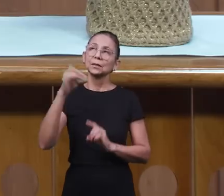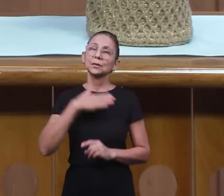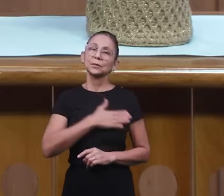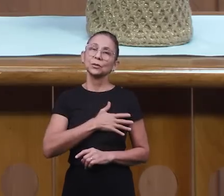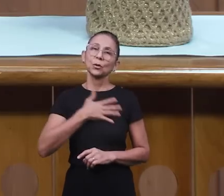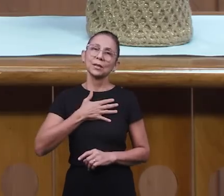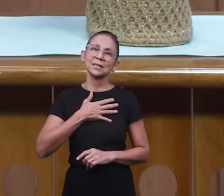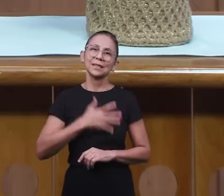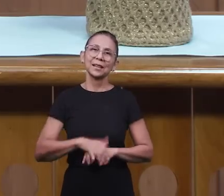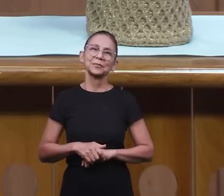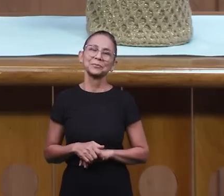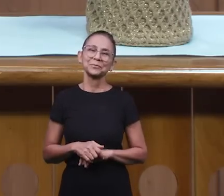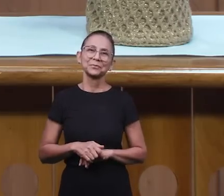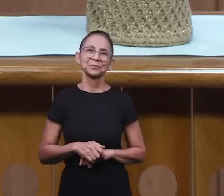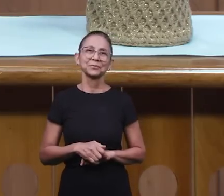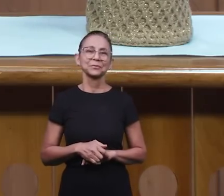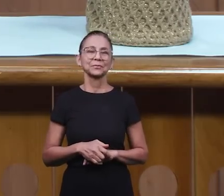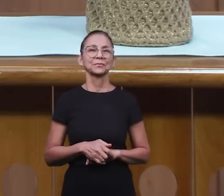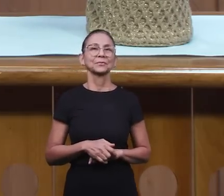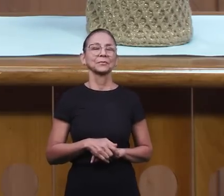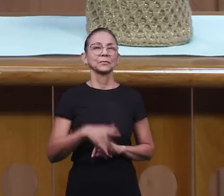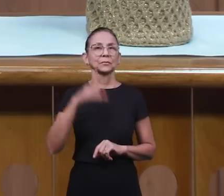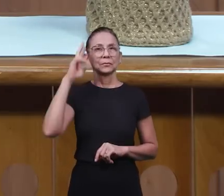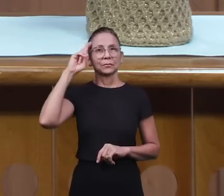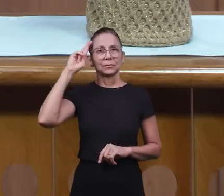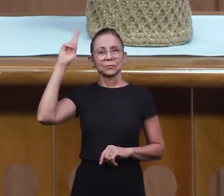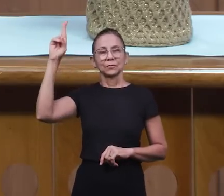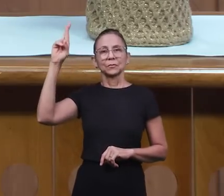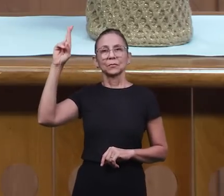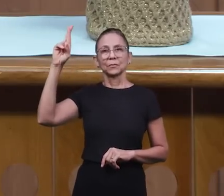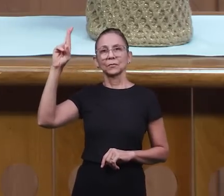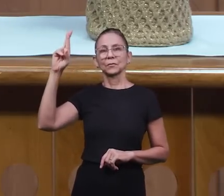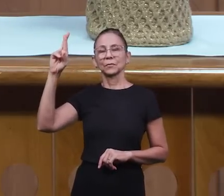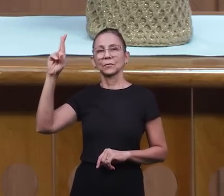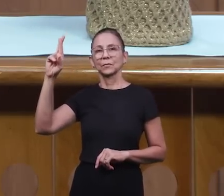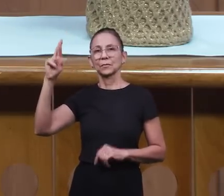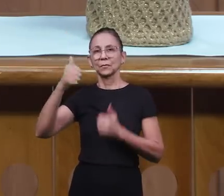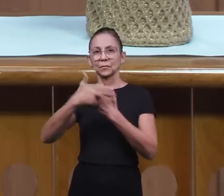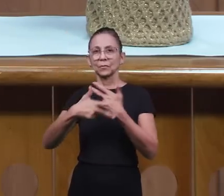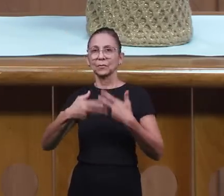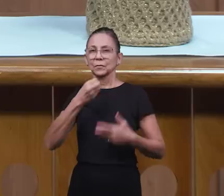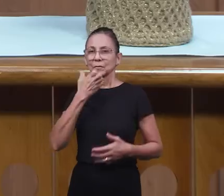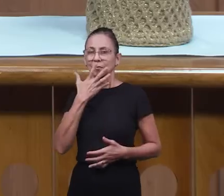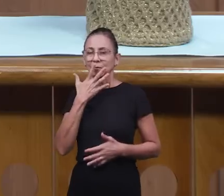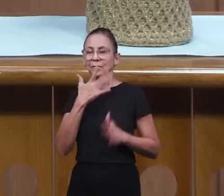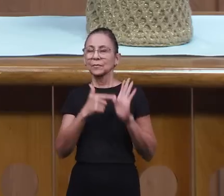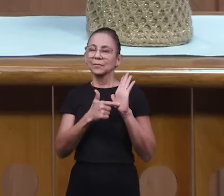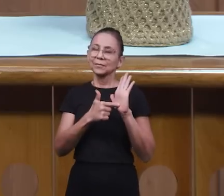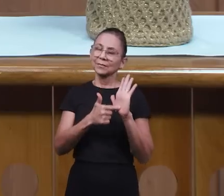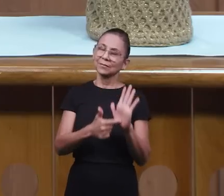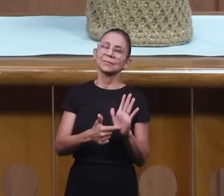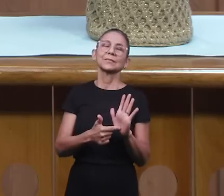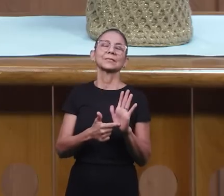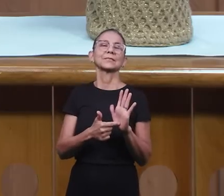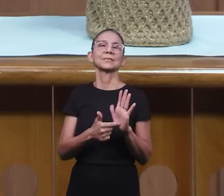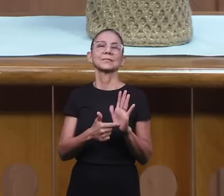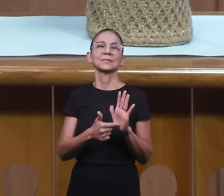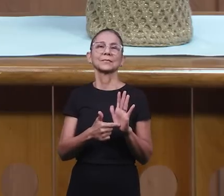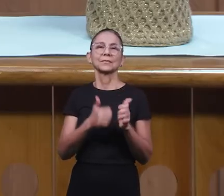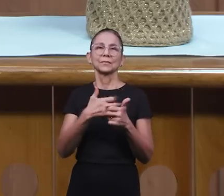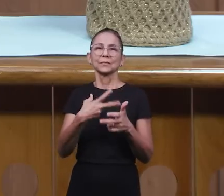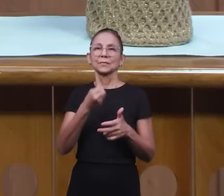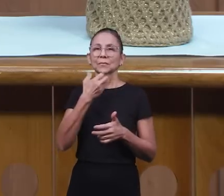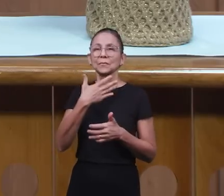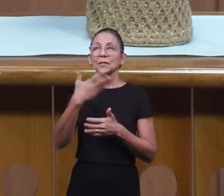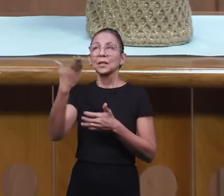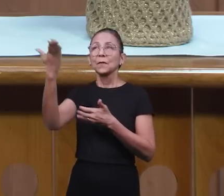que é bom e que agrada a Deus é o que sempre Deus quer declarar ao homem. O que é bom e agradável a Deus é sempre o que vem de